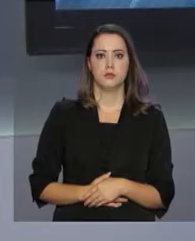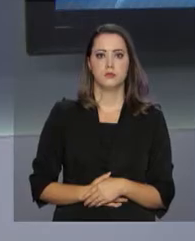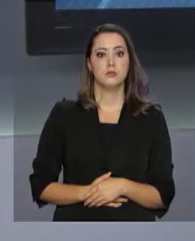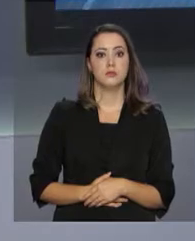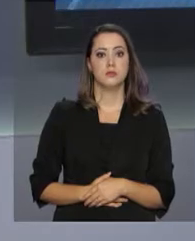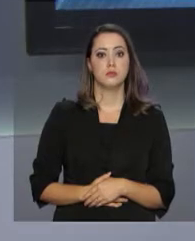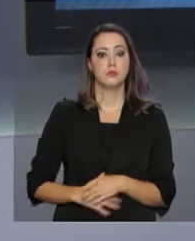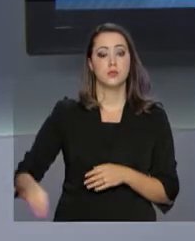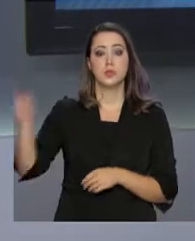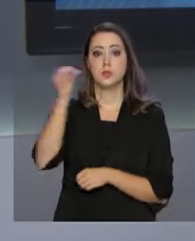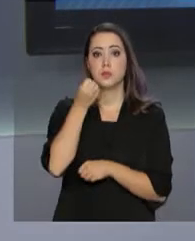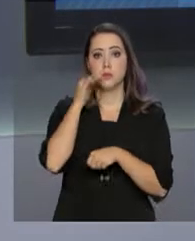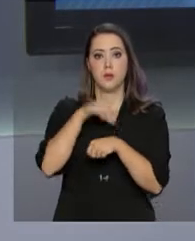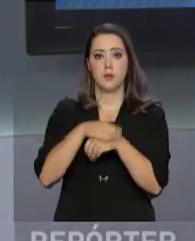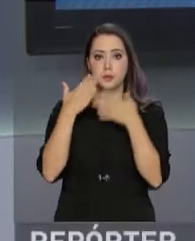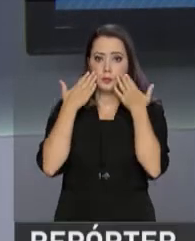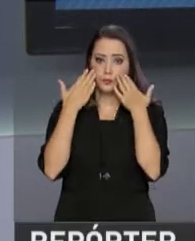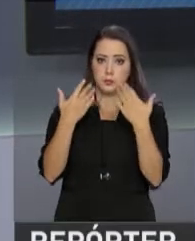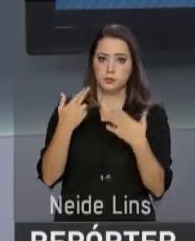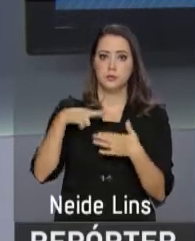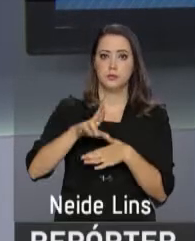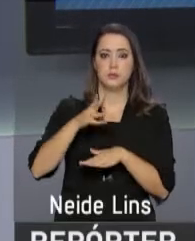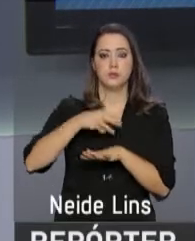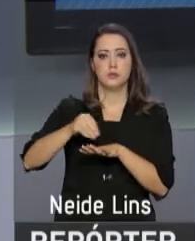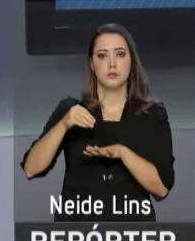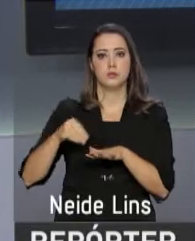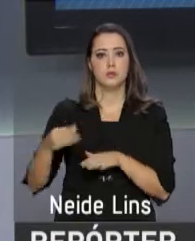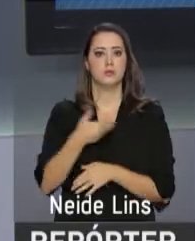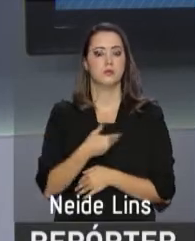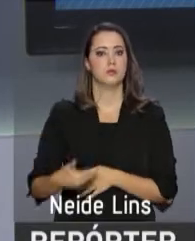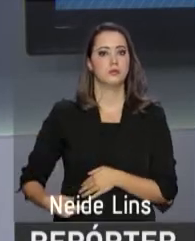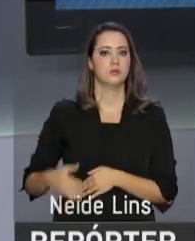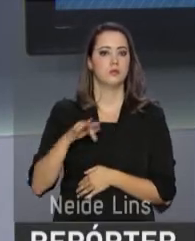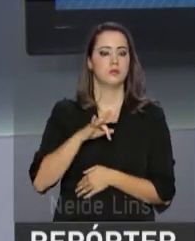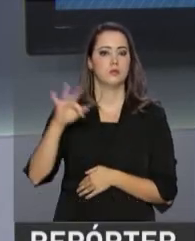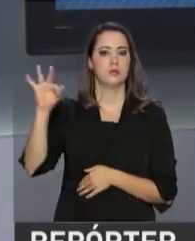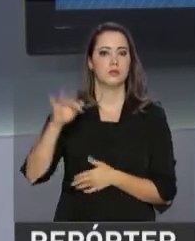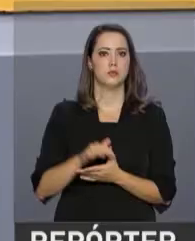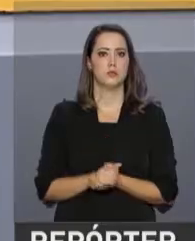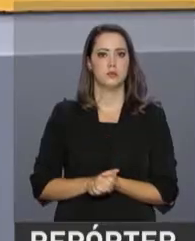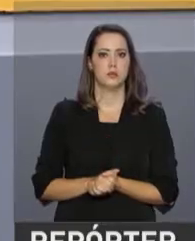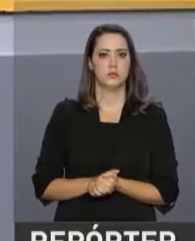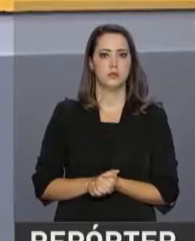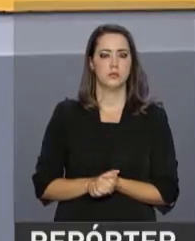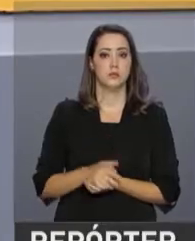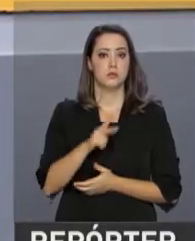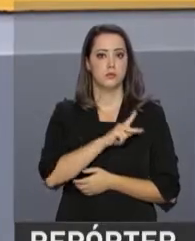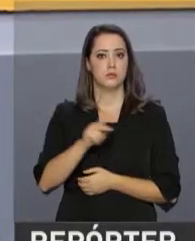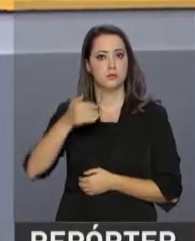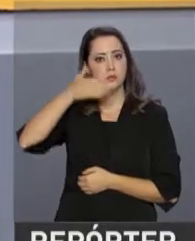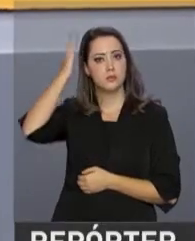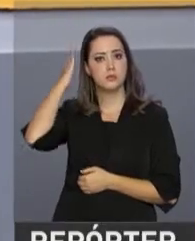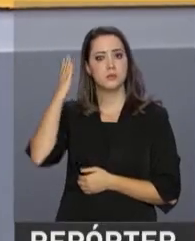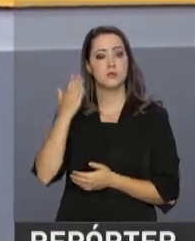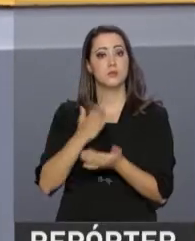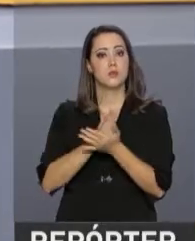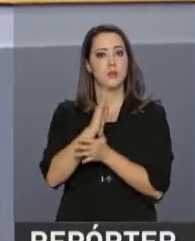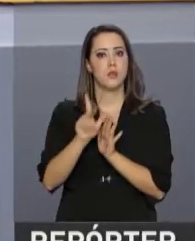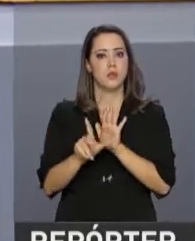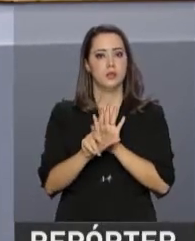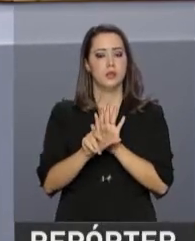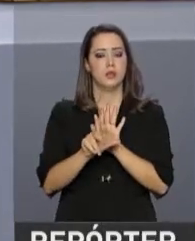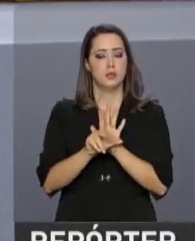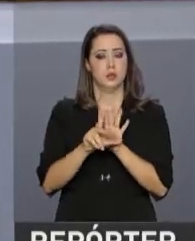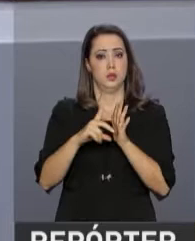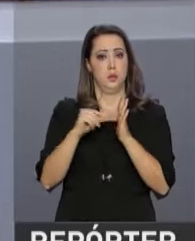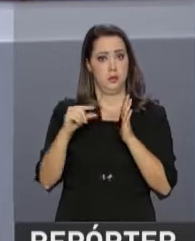olá boa noite no ar o repórter nbr com as notícias do governo federal o presidente michel temer sancionou no